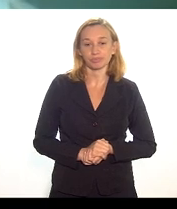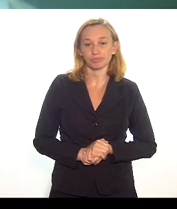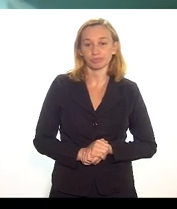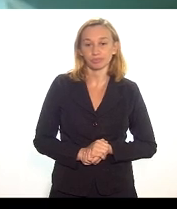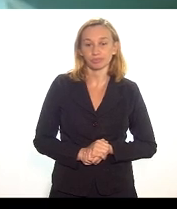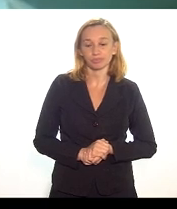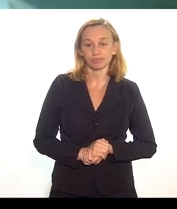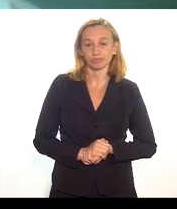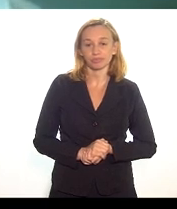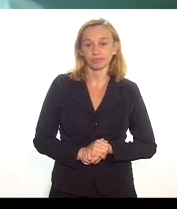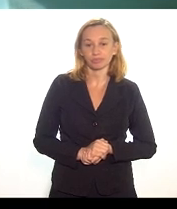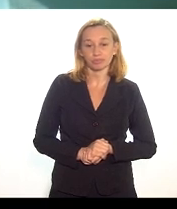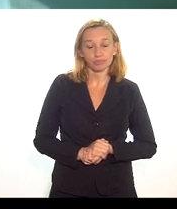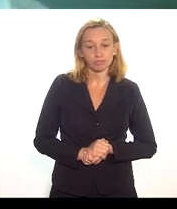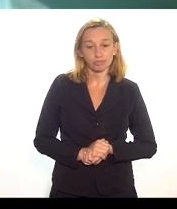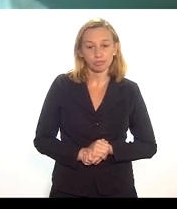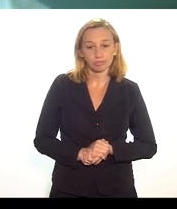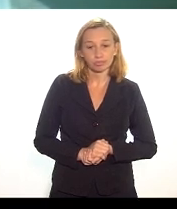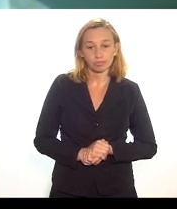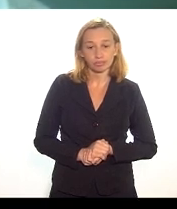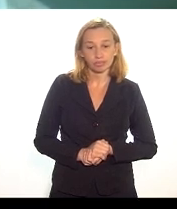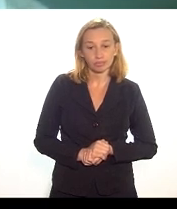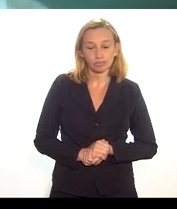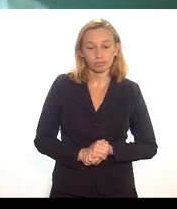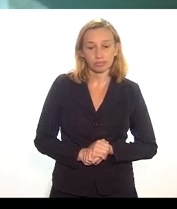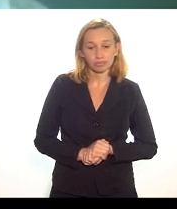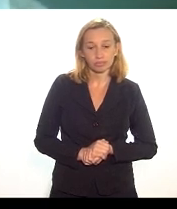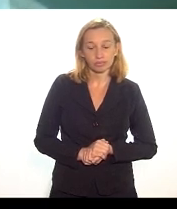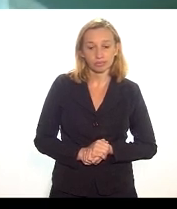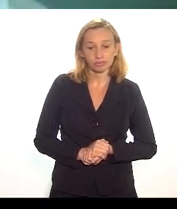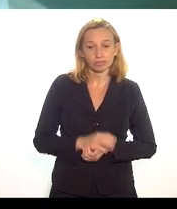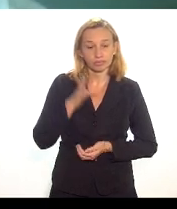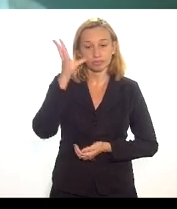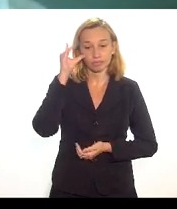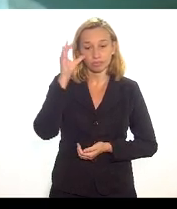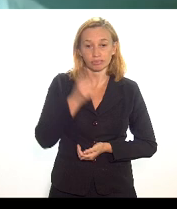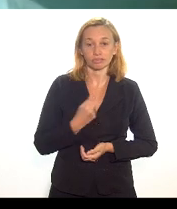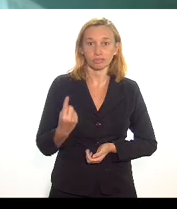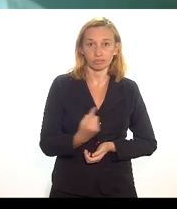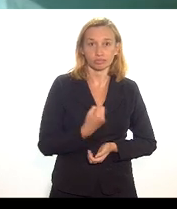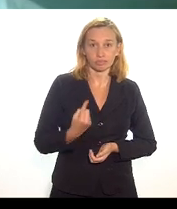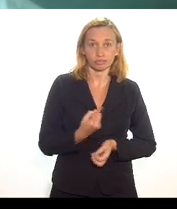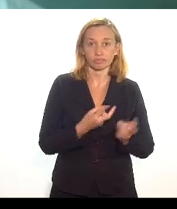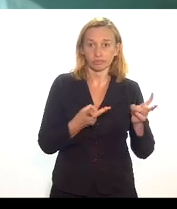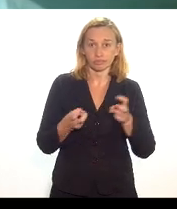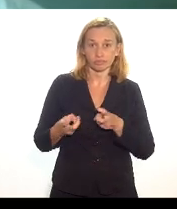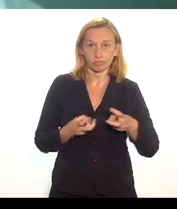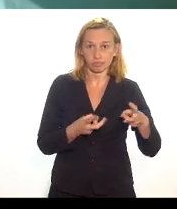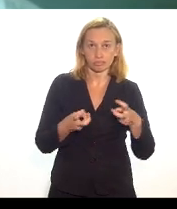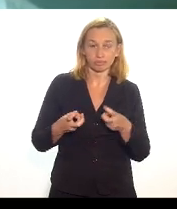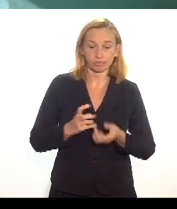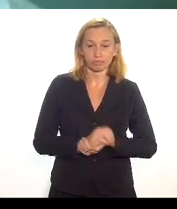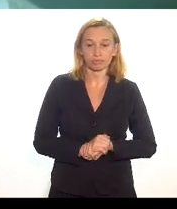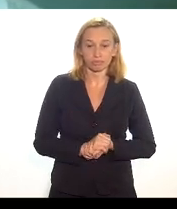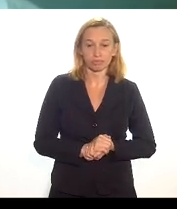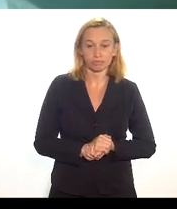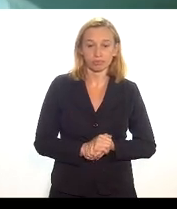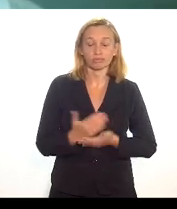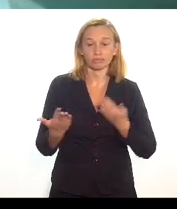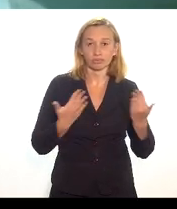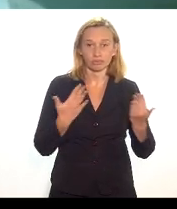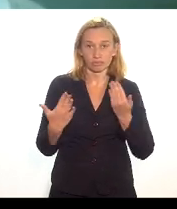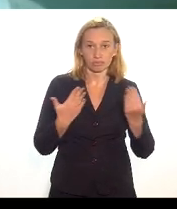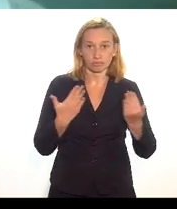Pode seguir, Matias. E outro ponto assim, interessante do nós vermos, assim, quando a gente estiver comparando,